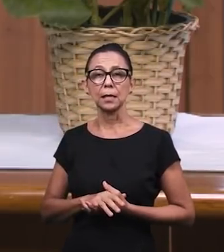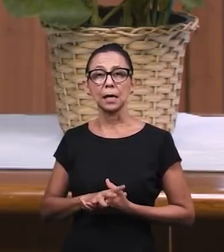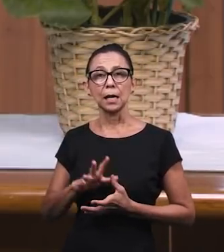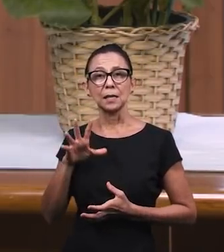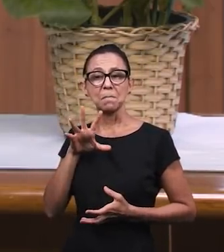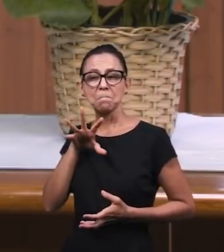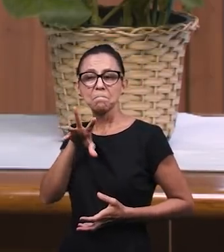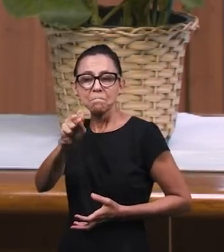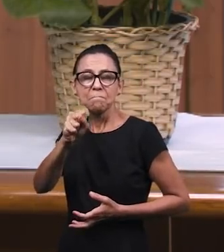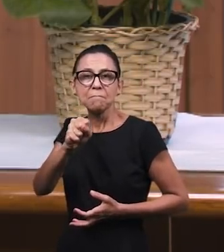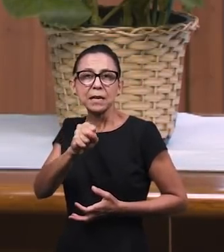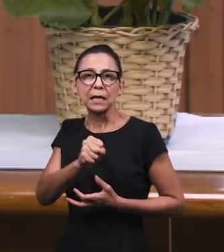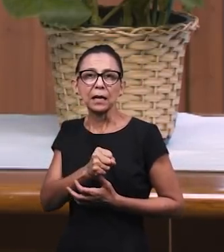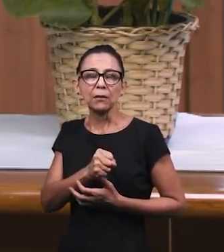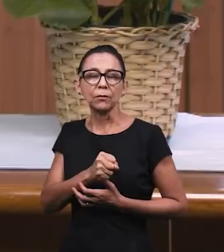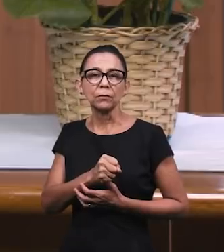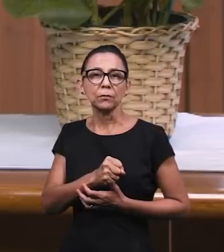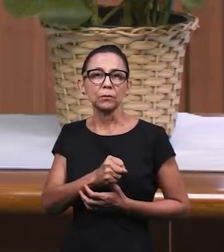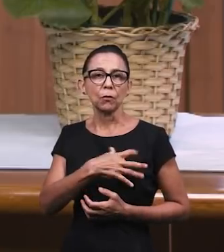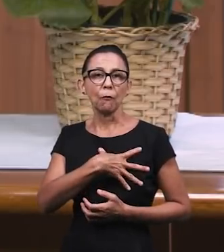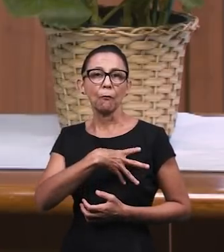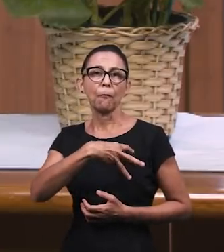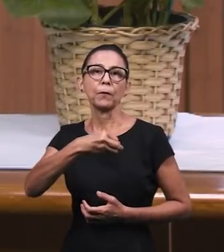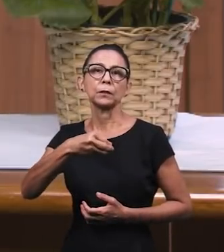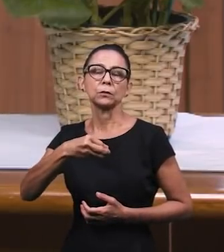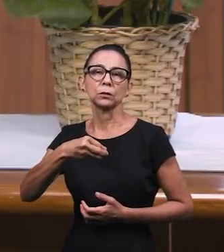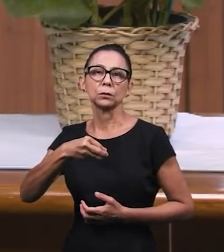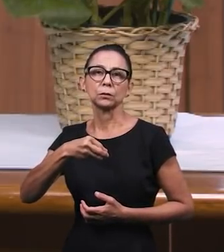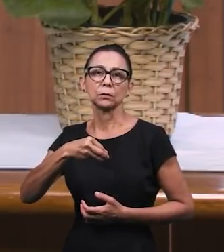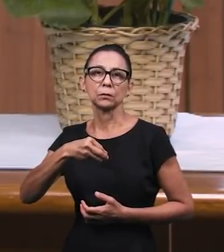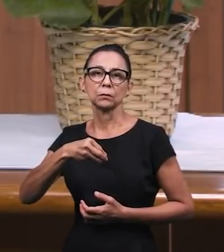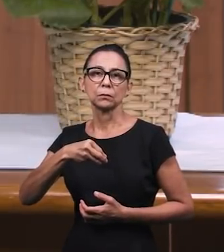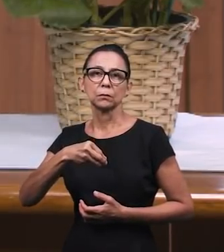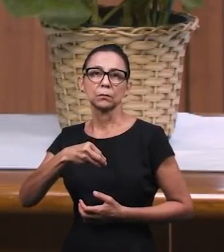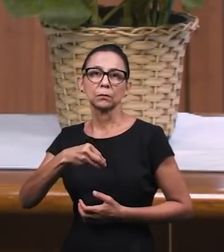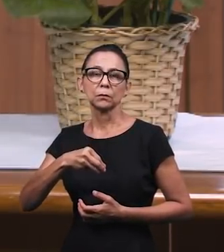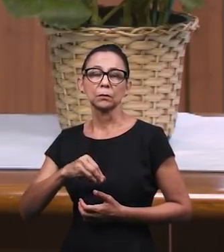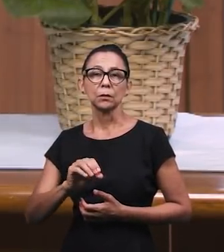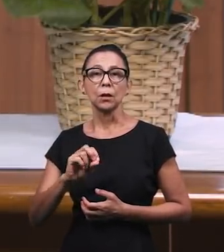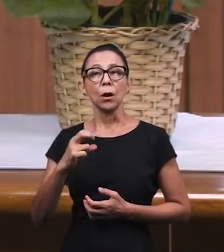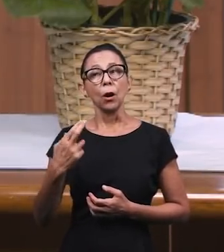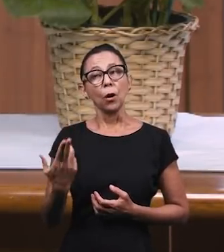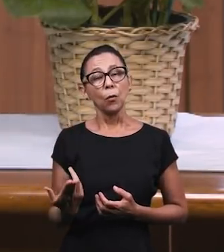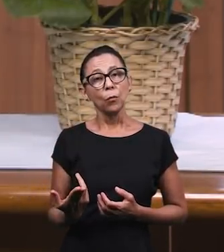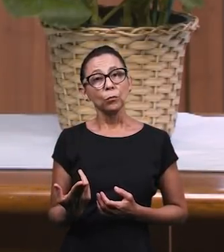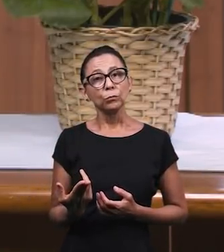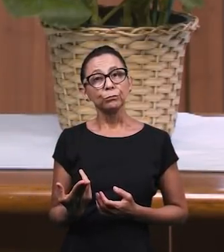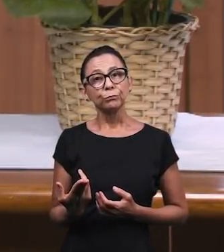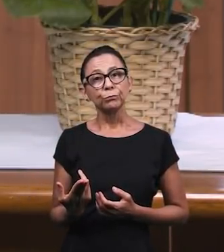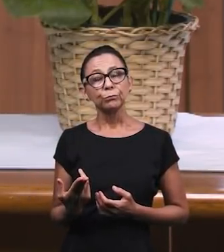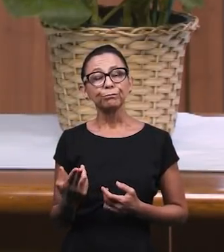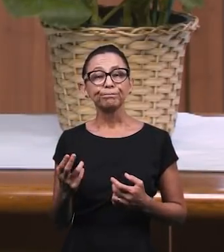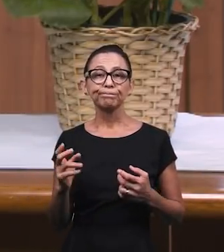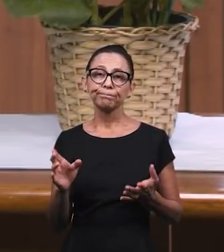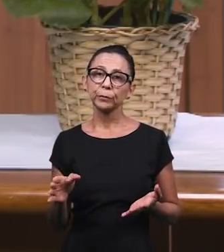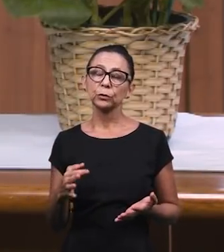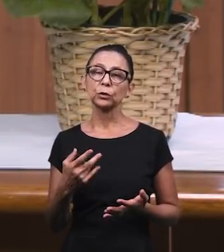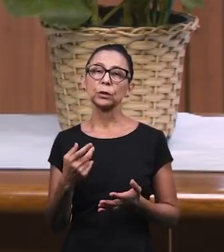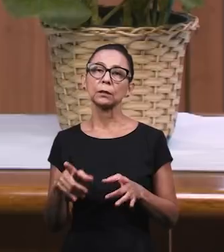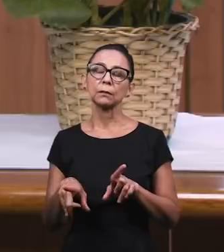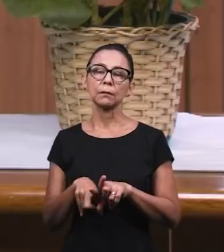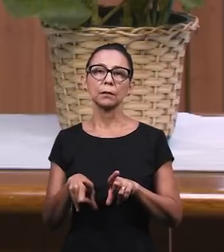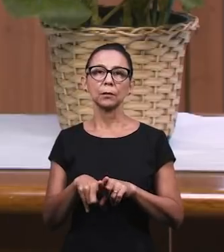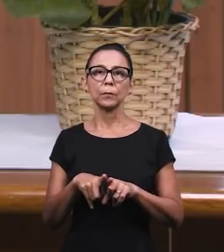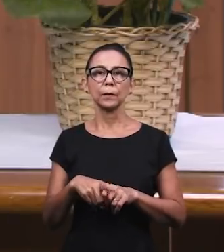única forma era alguém pagar essa dívida. Então aparecia essa pessoa chamada o remidor, em